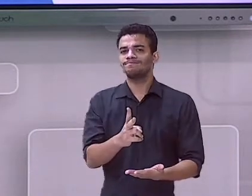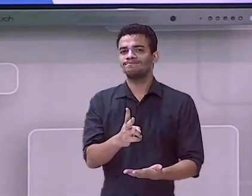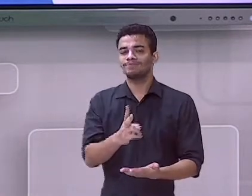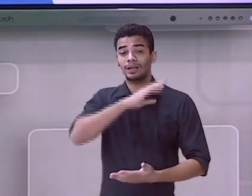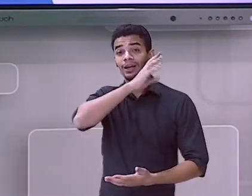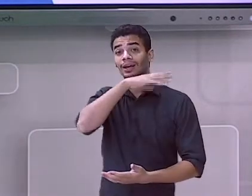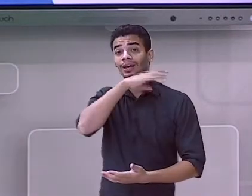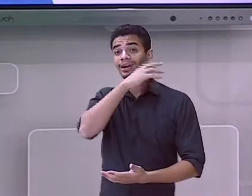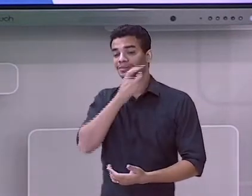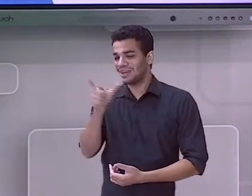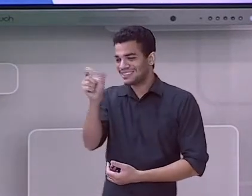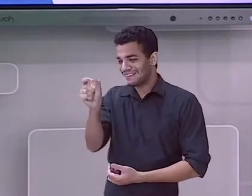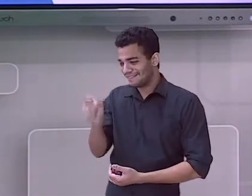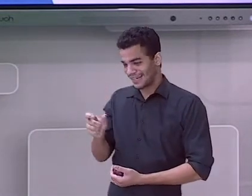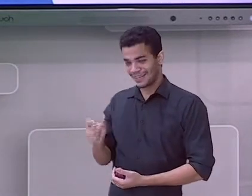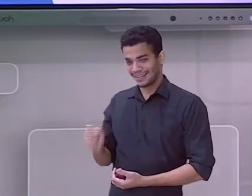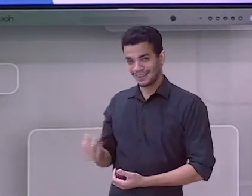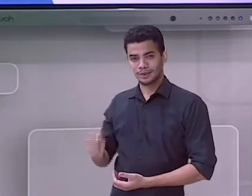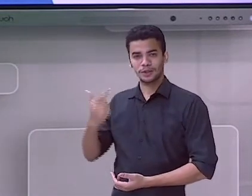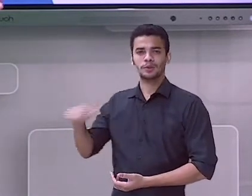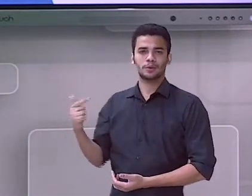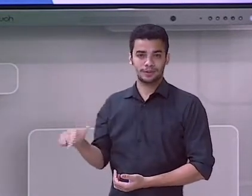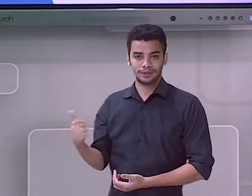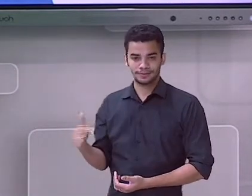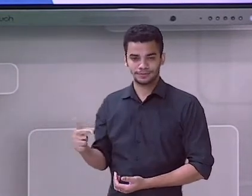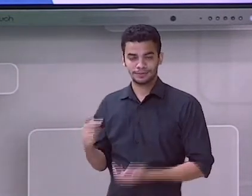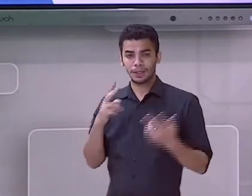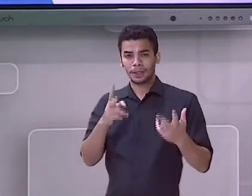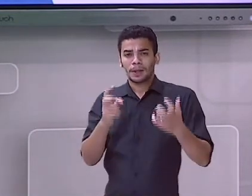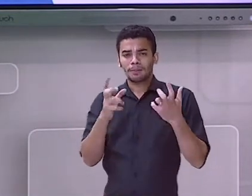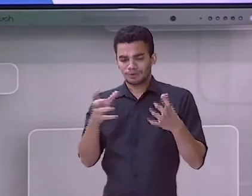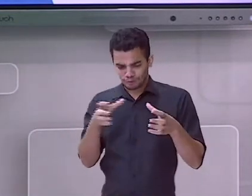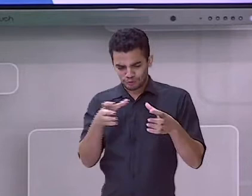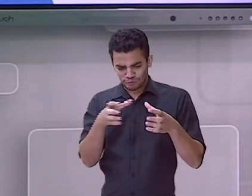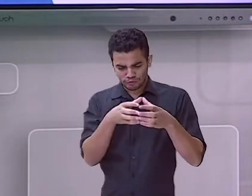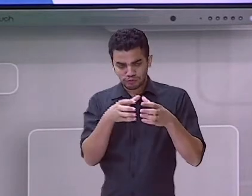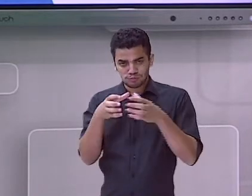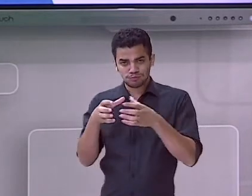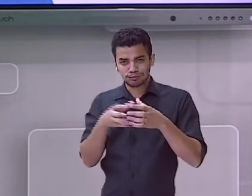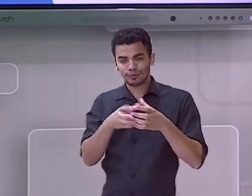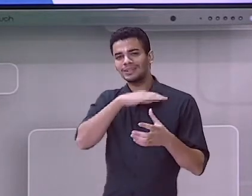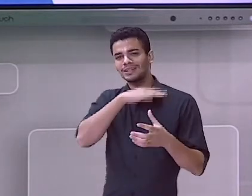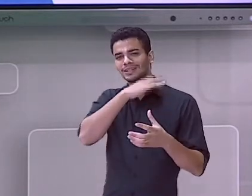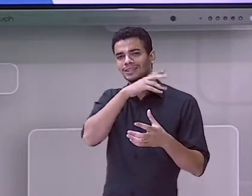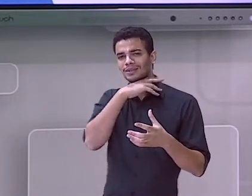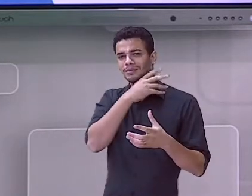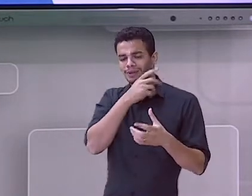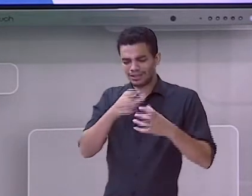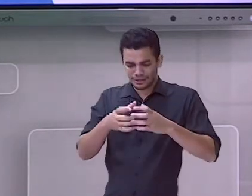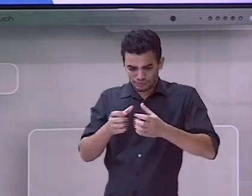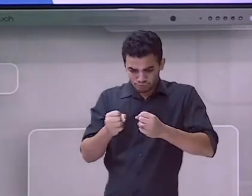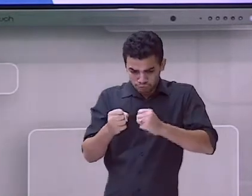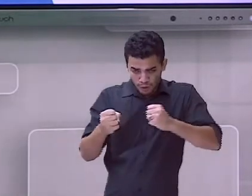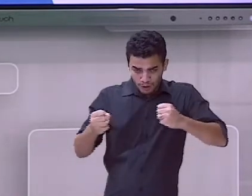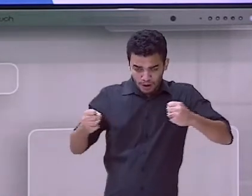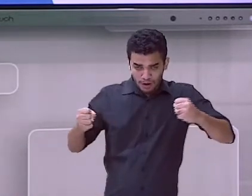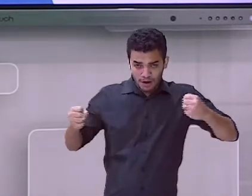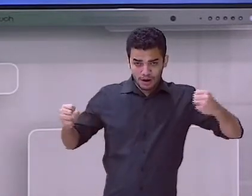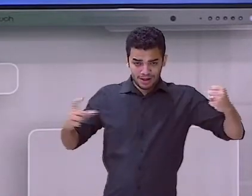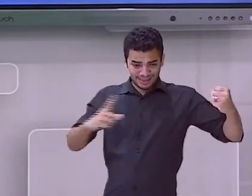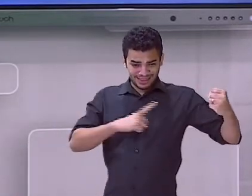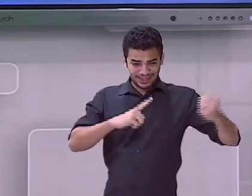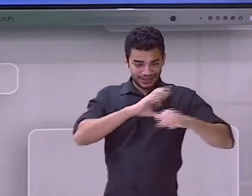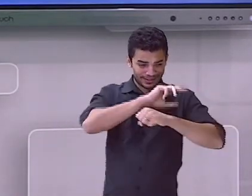invertebrados. Perceberam o quão grande é este grupo? Quanto deles nós temos que